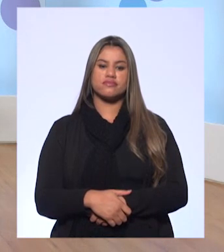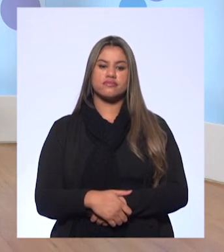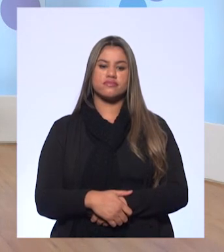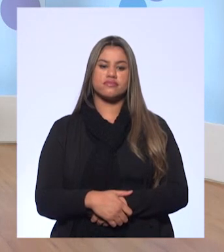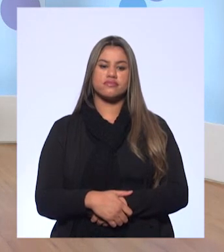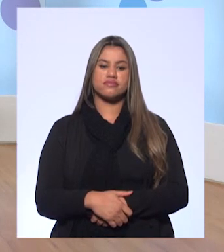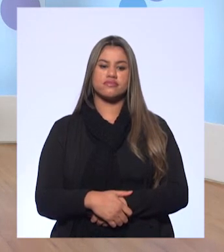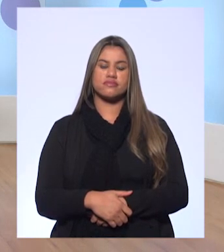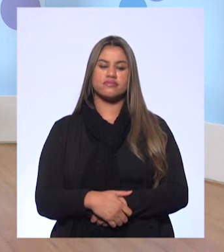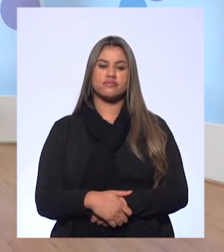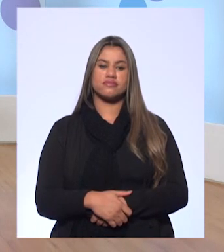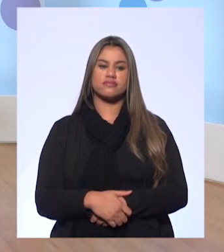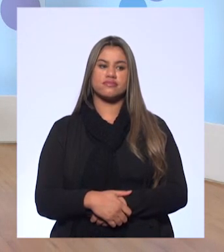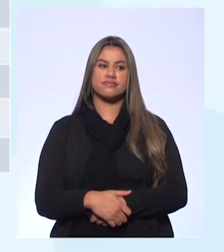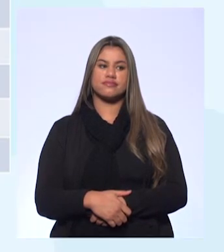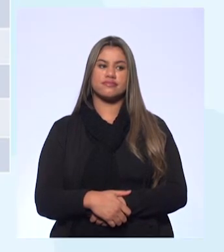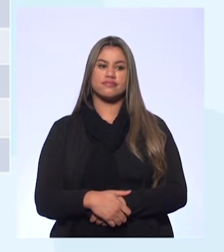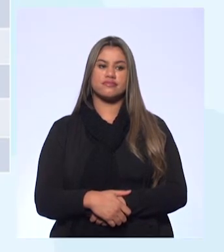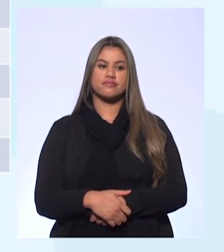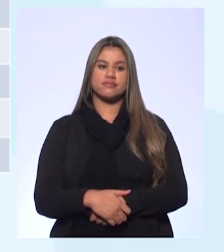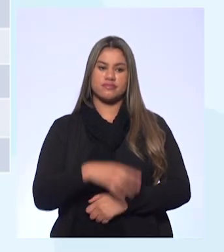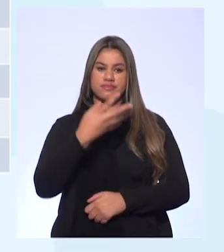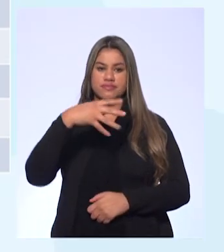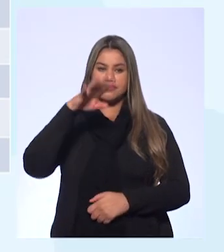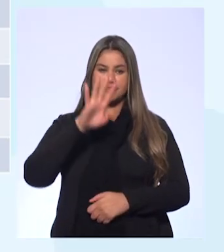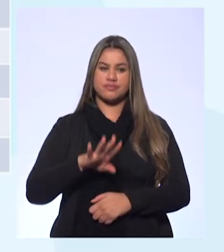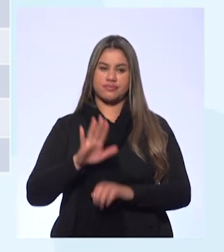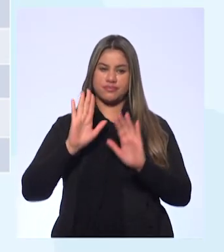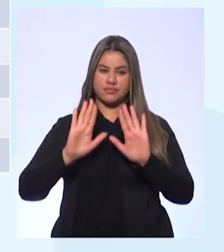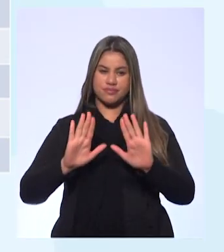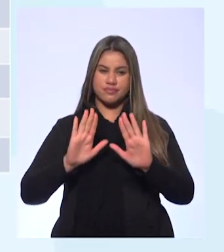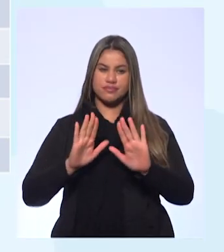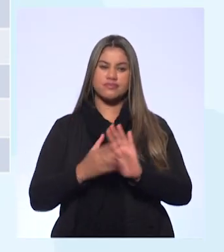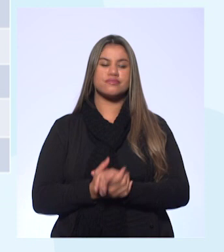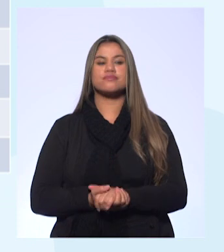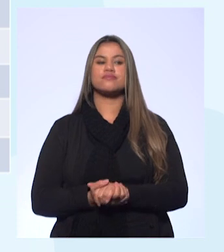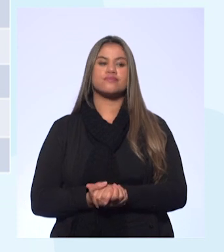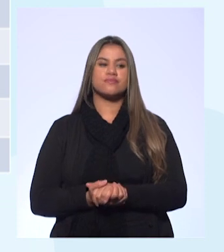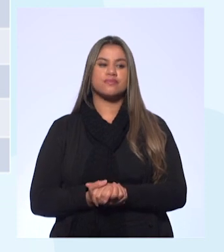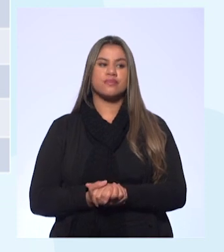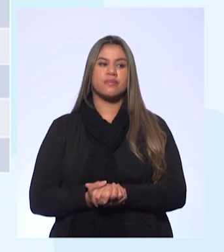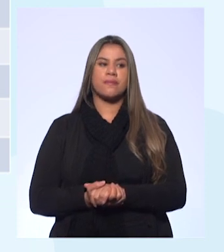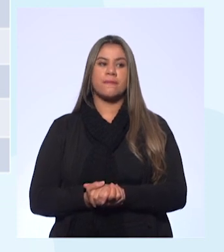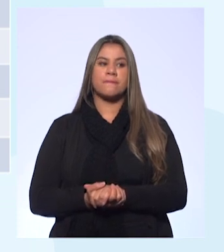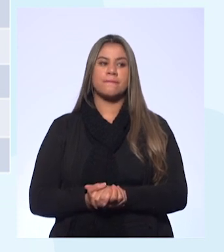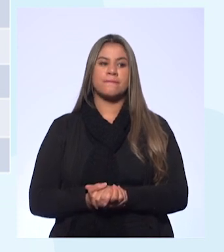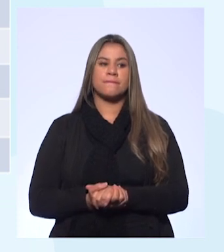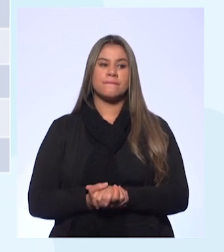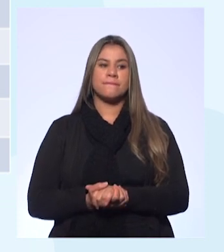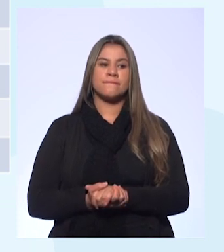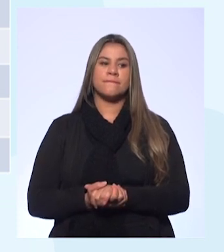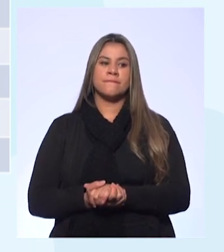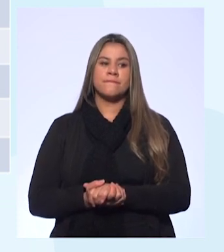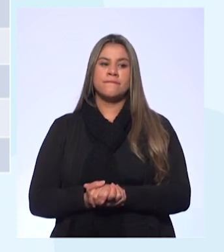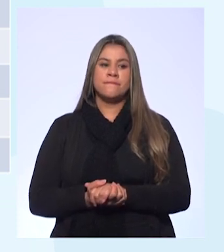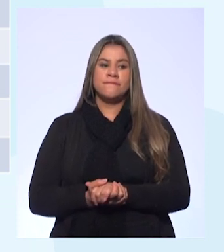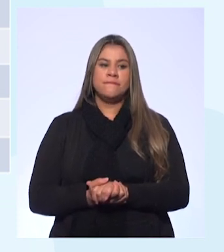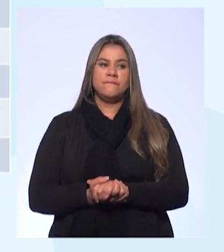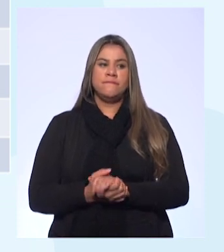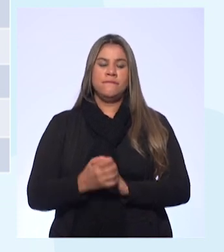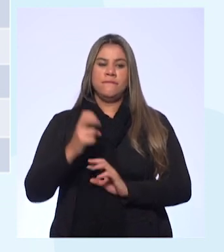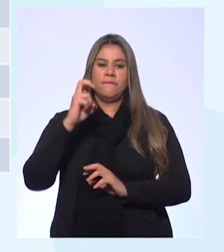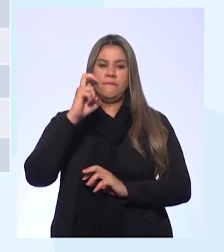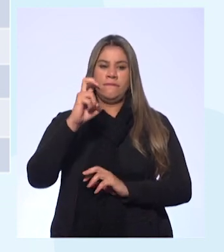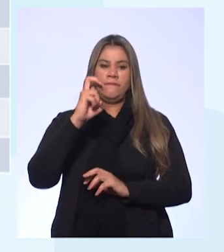Se vocês olharem lá, pode deixar lá um pouquinho na tela para eles verem, para vocês puderem copiar. Então, eu tenho ali 5 elementos, 5 substâncias,